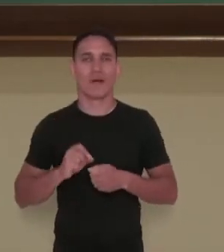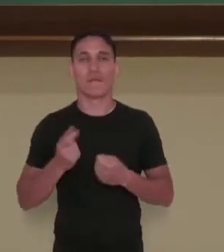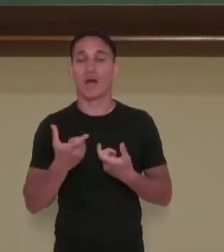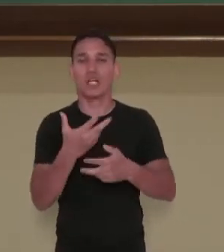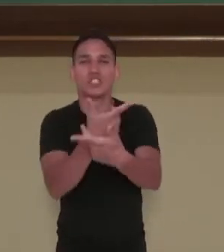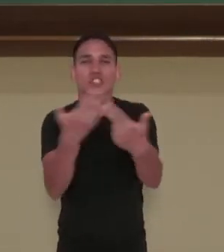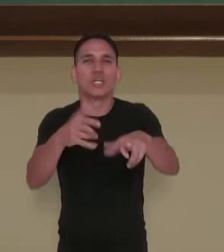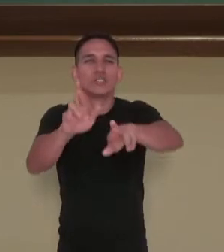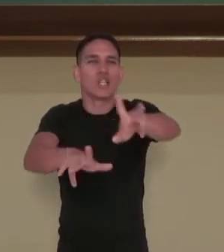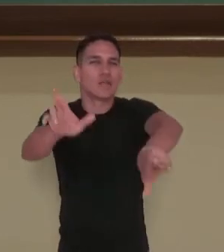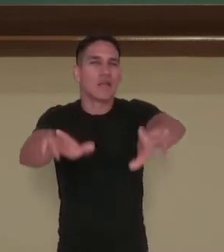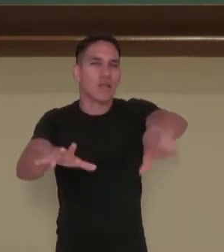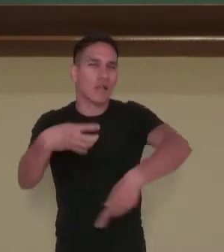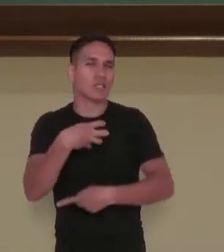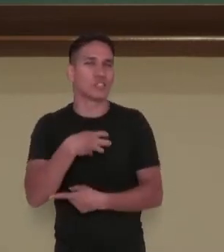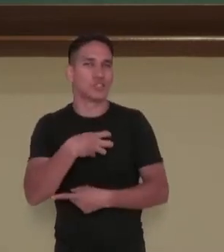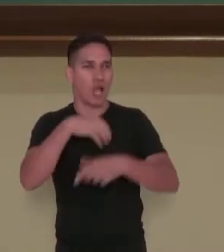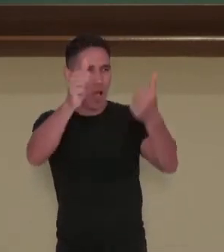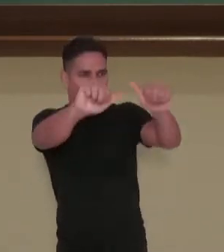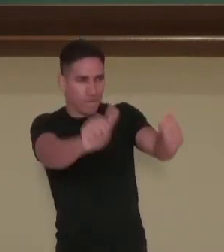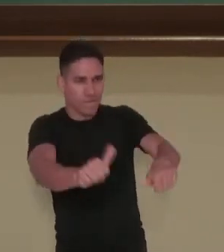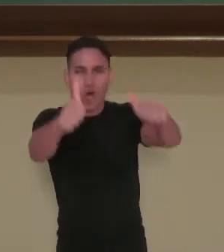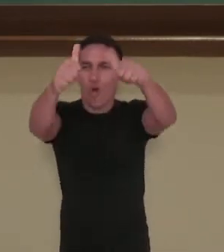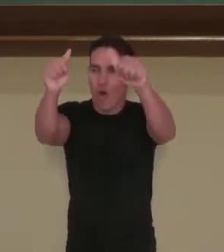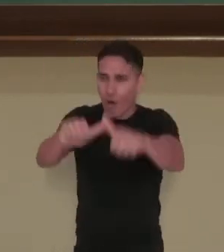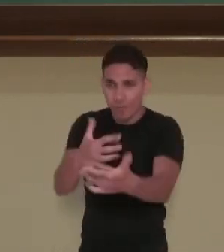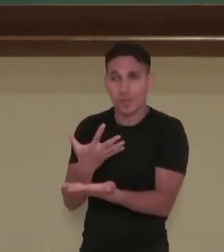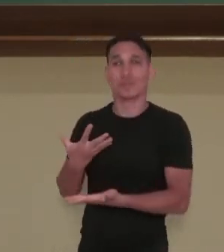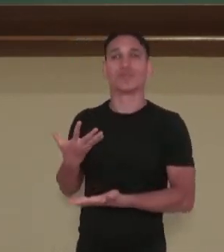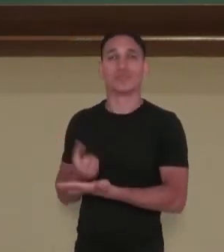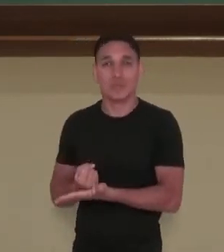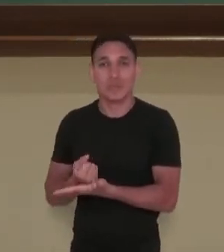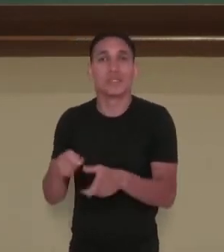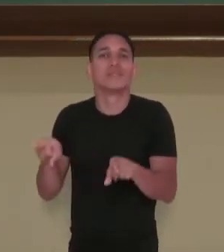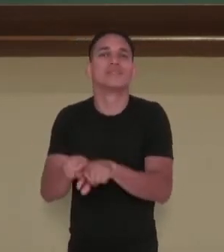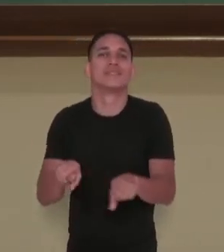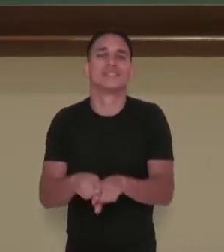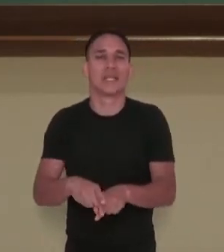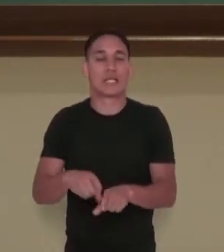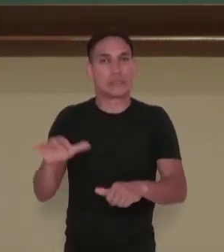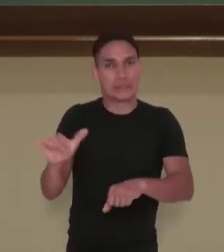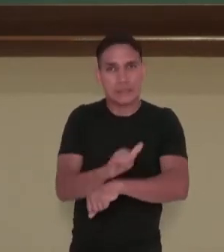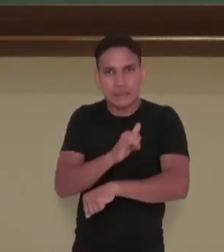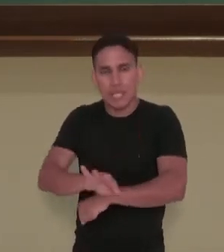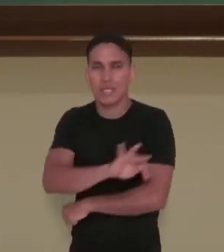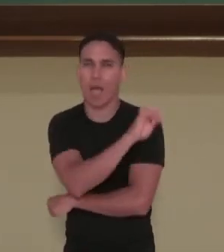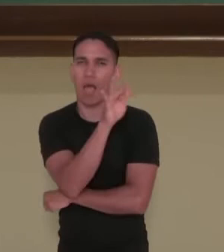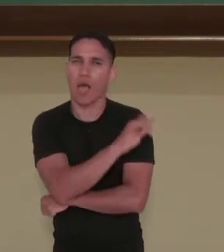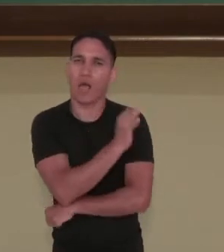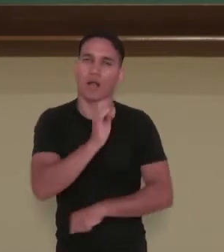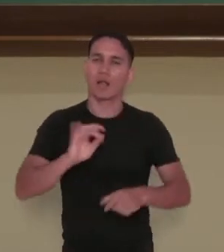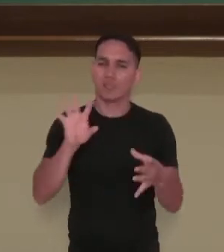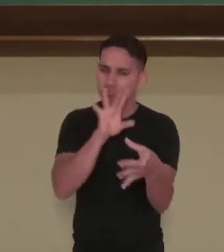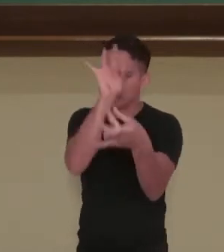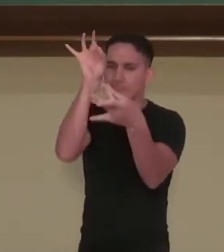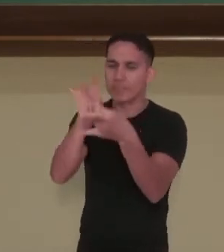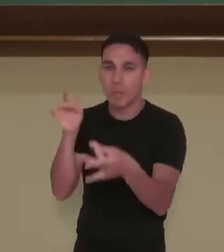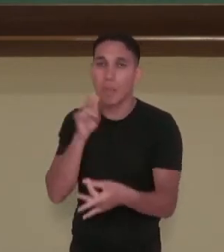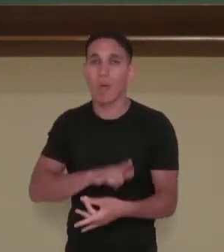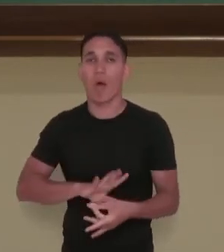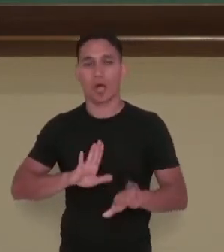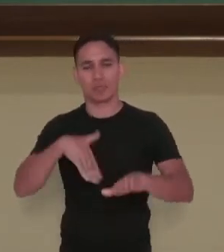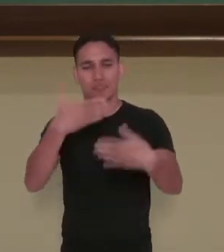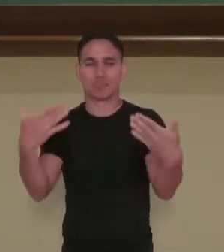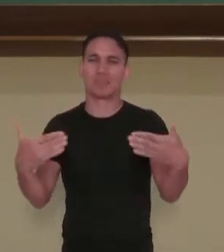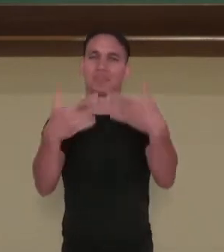pintar diferenciadas formas e registrar, com as técnicas aperfeiçoadas, a realidade de seu tempo.